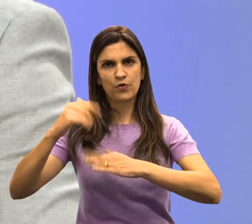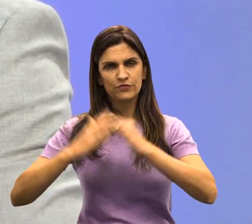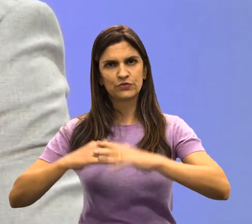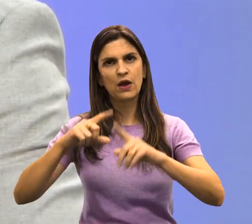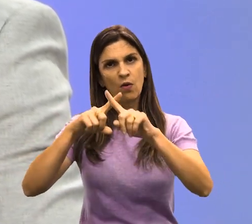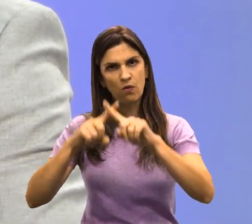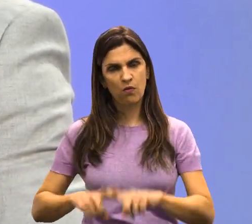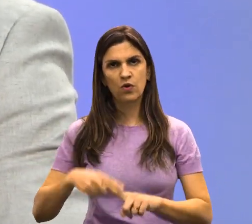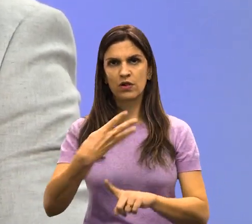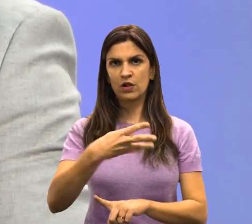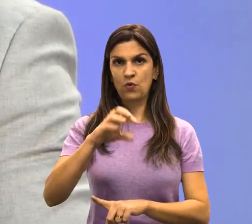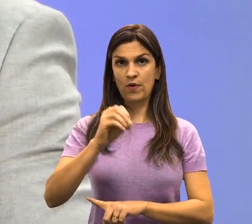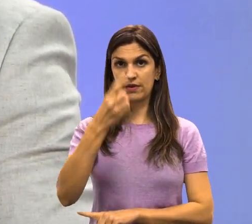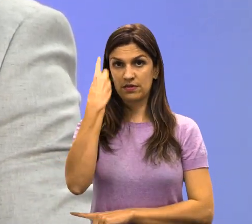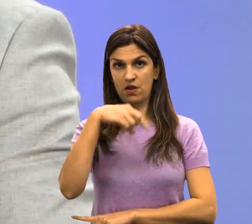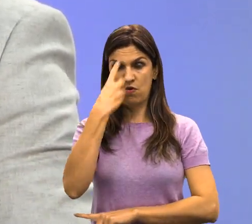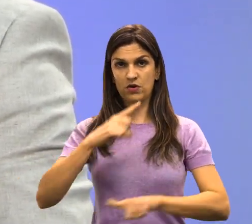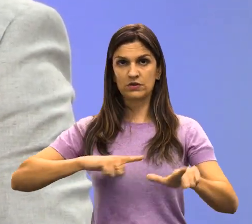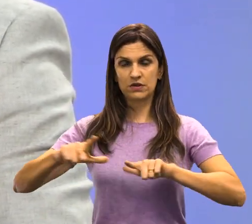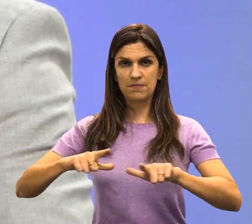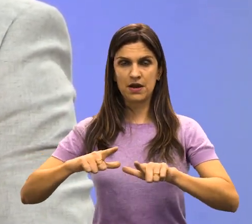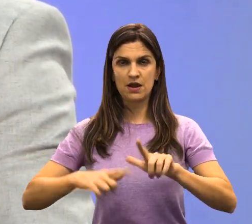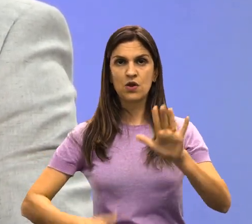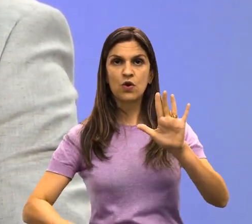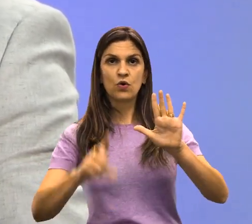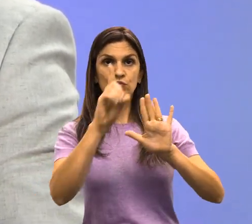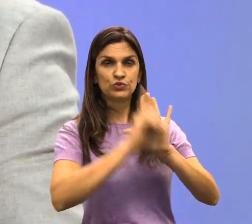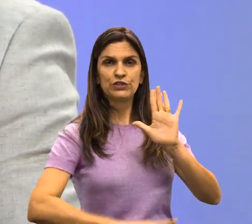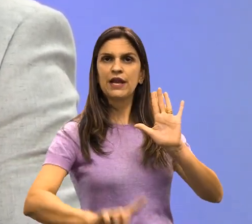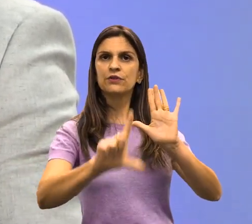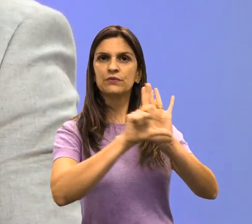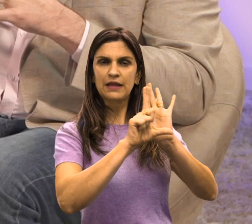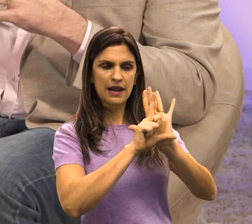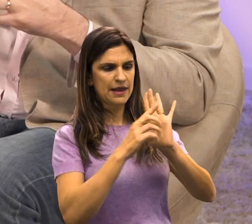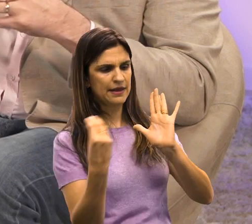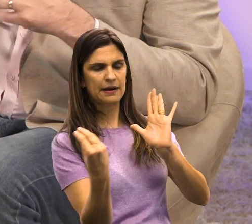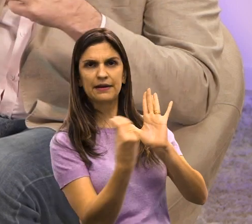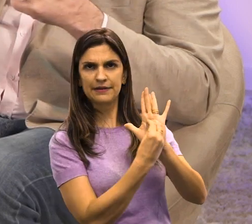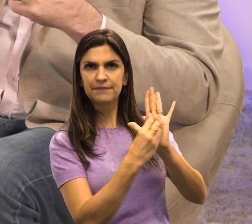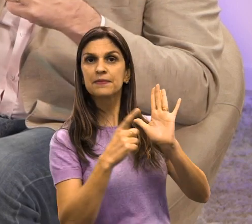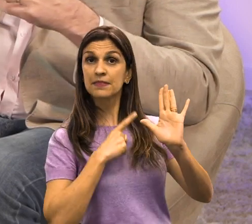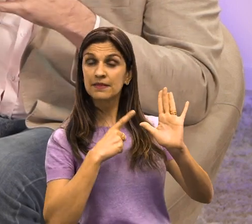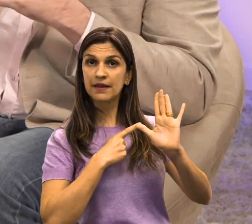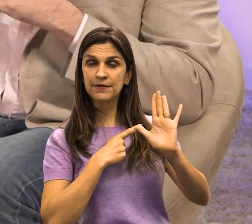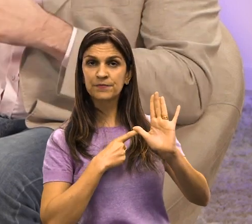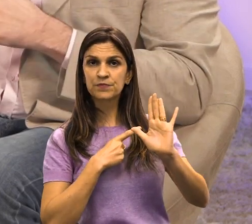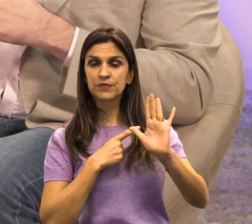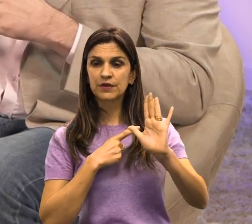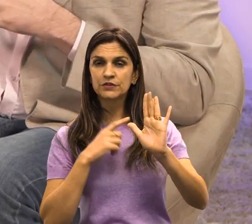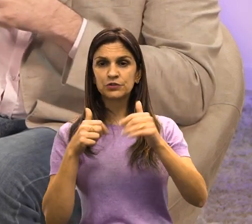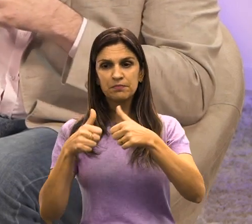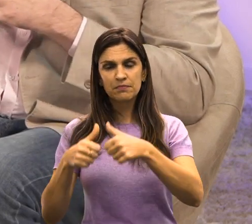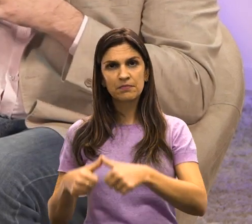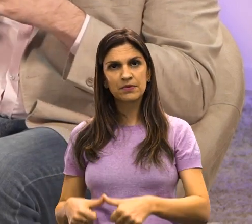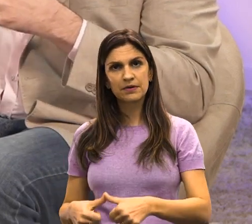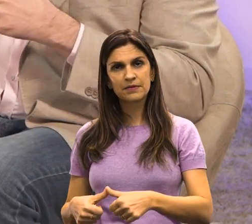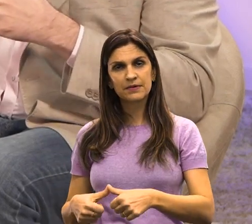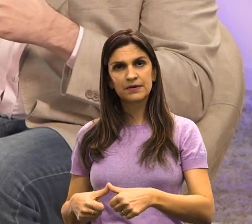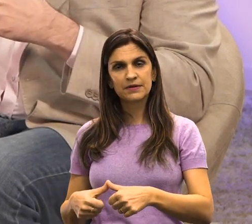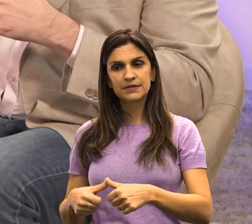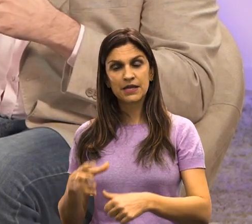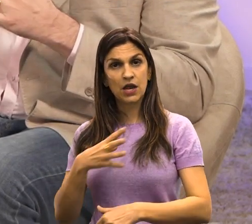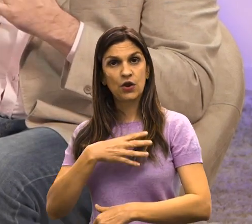efetivo 40 horas, ele tem, por lei, o direito de ficar com o filho